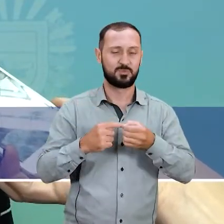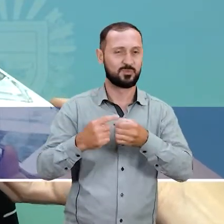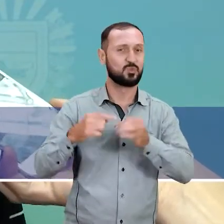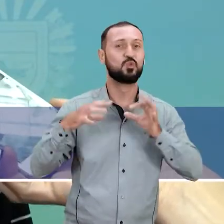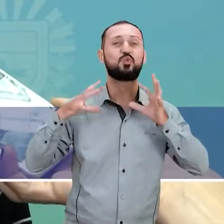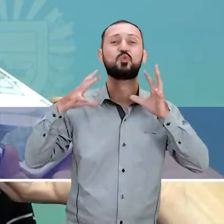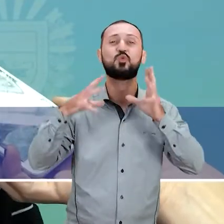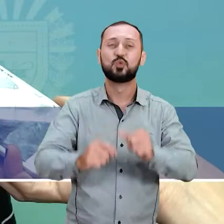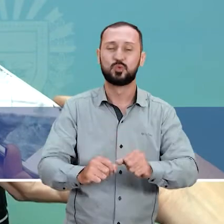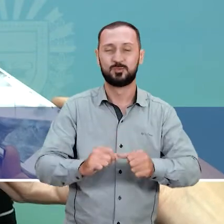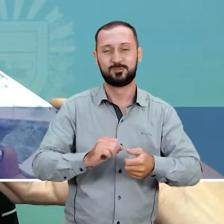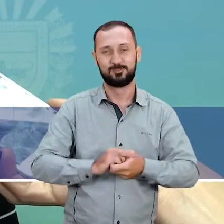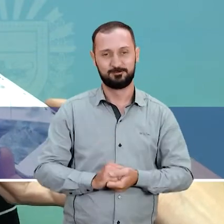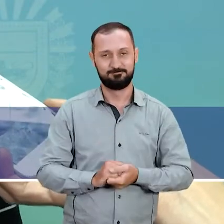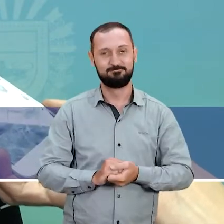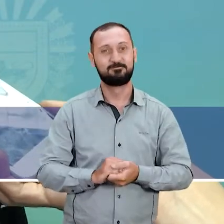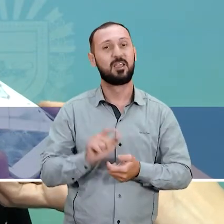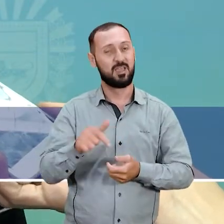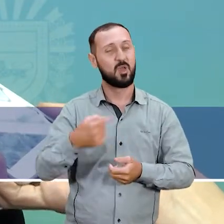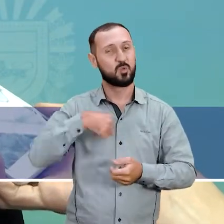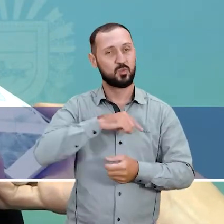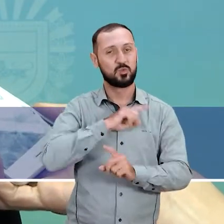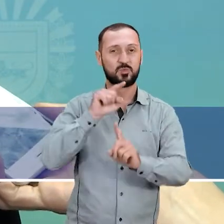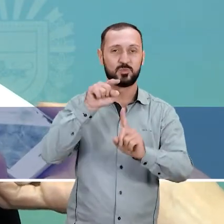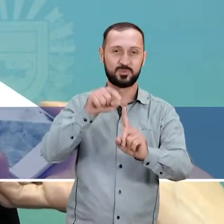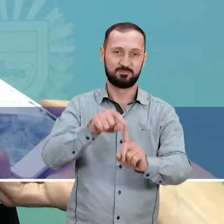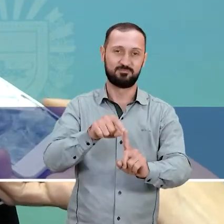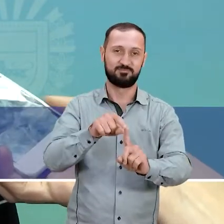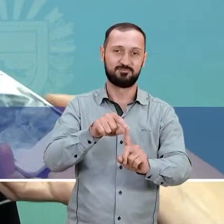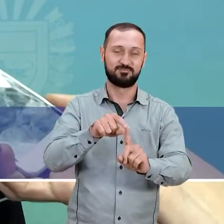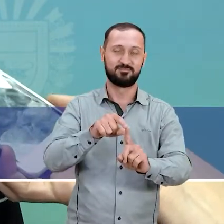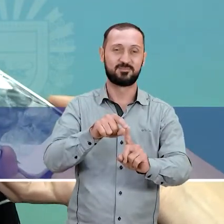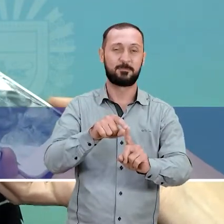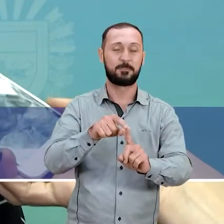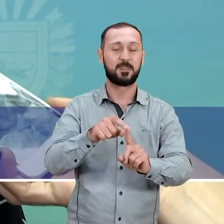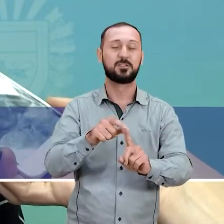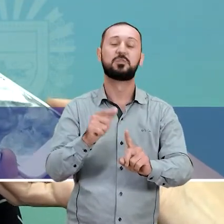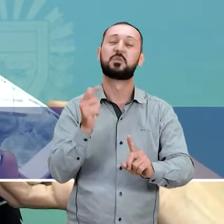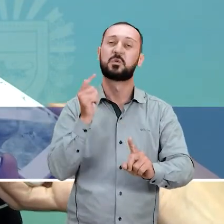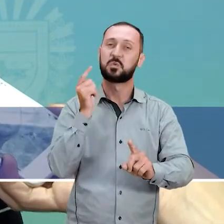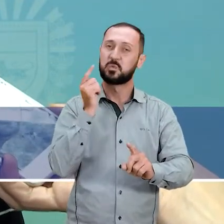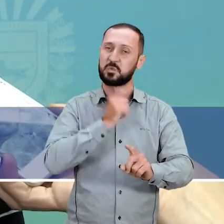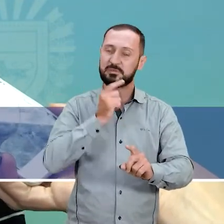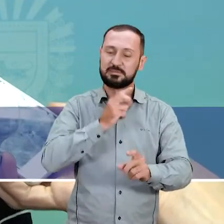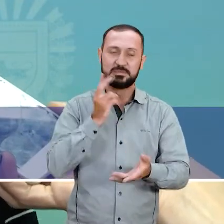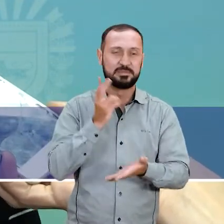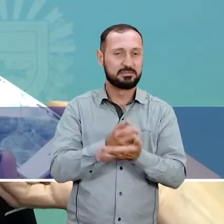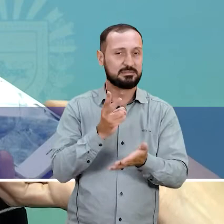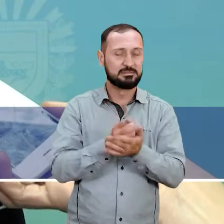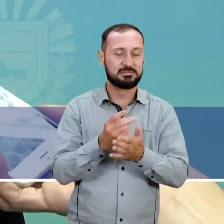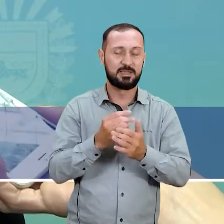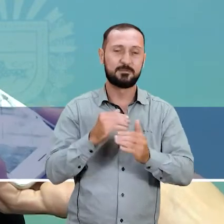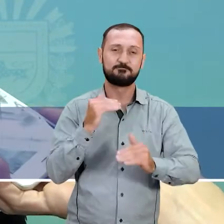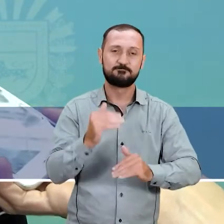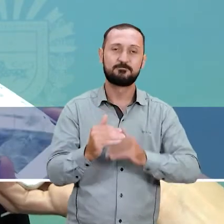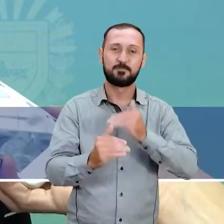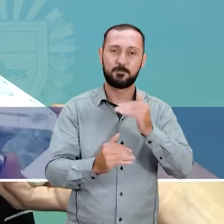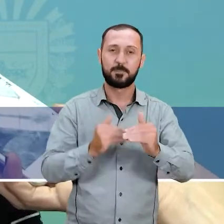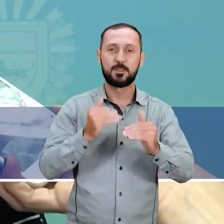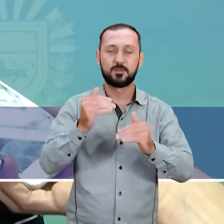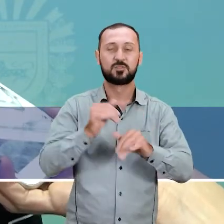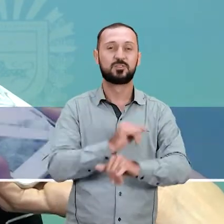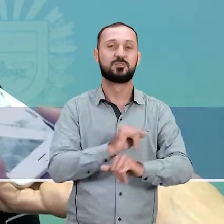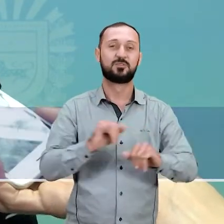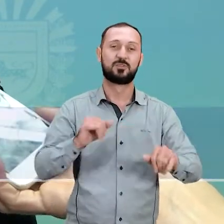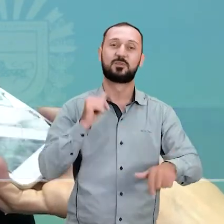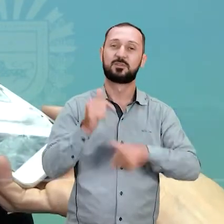os municípios de Mato Grosso do Sul. Esse é o nosso objetivo e dessa forma a gente vai cada vez mais divulgar